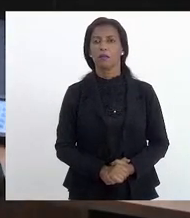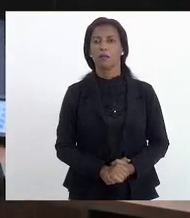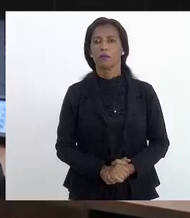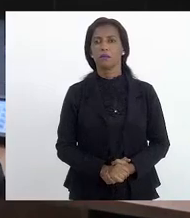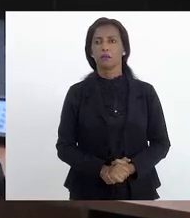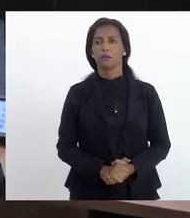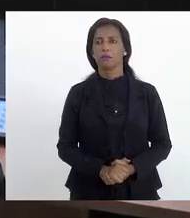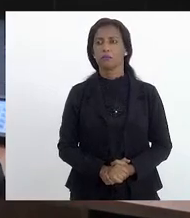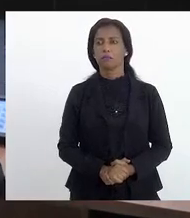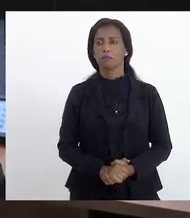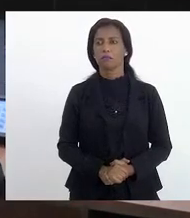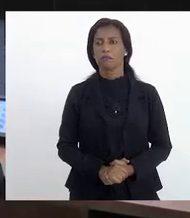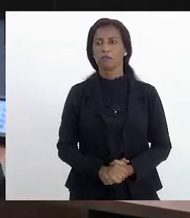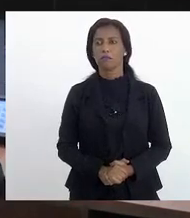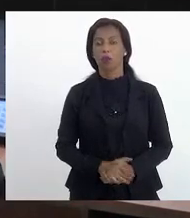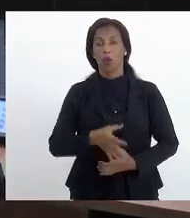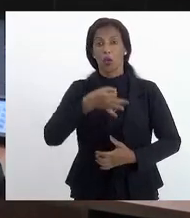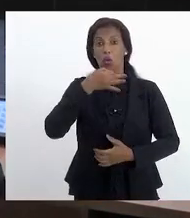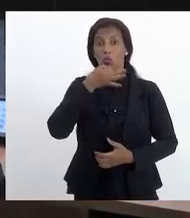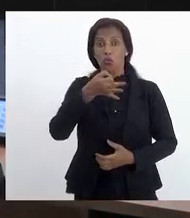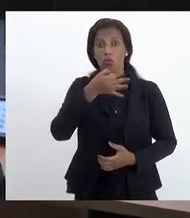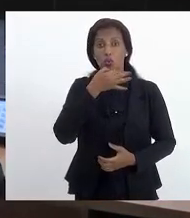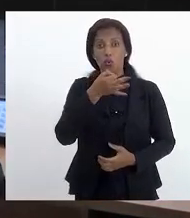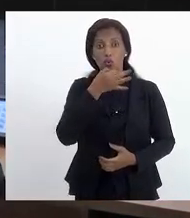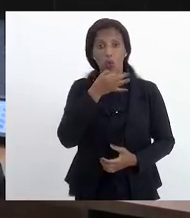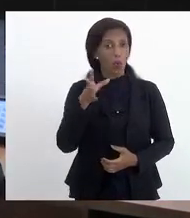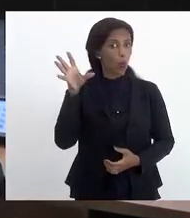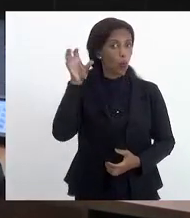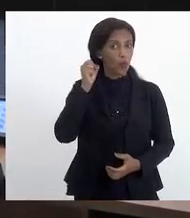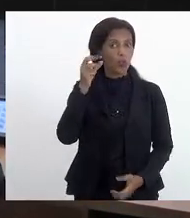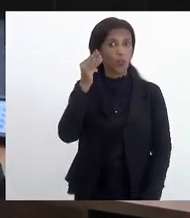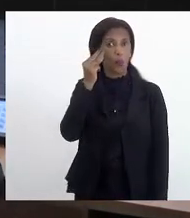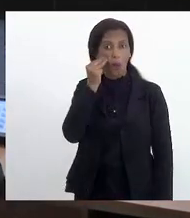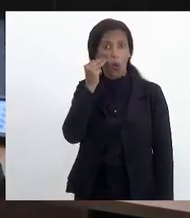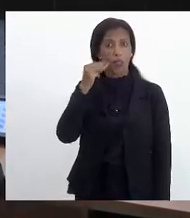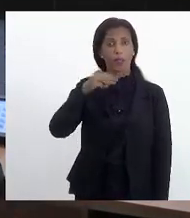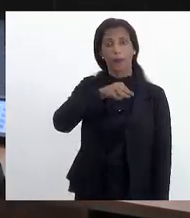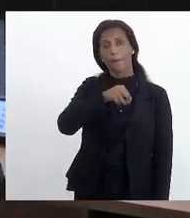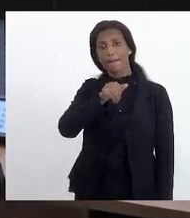Quero... Assessoria, som. Está me ouvindo, Mônica? Está me ouvindo, Mink?